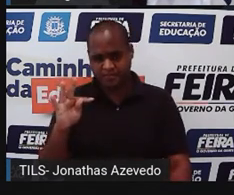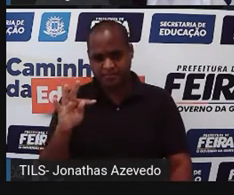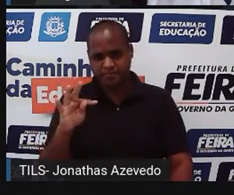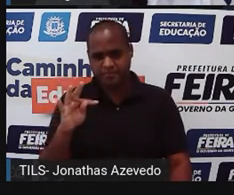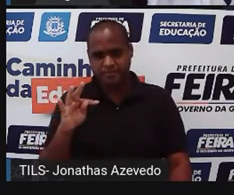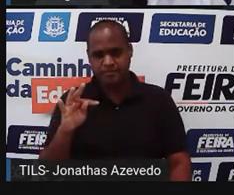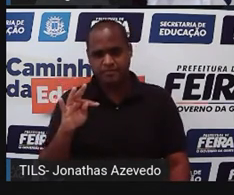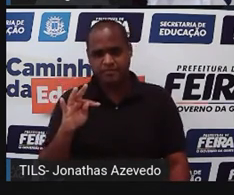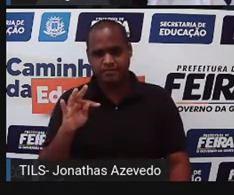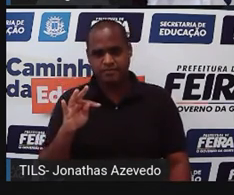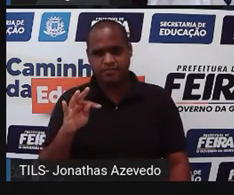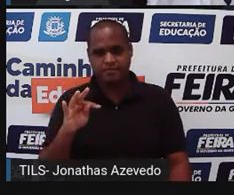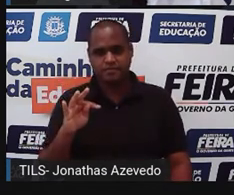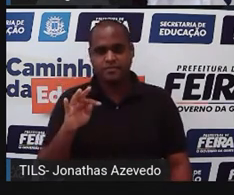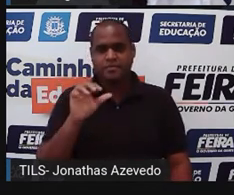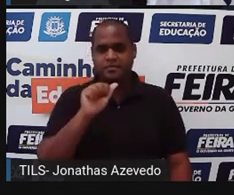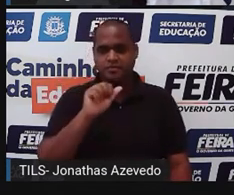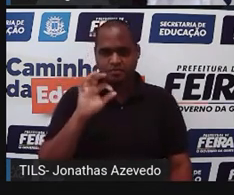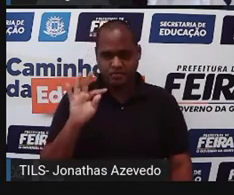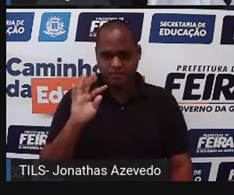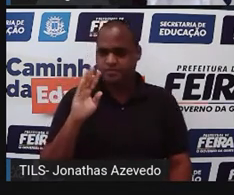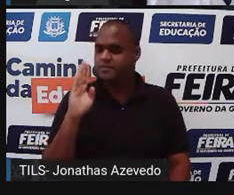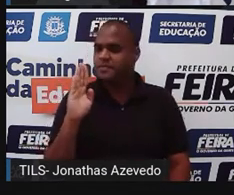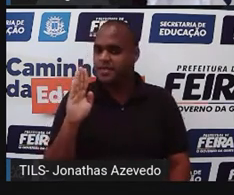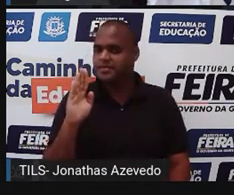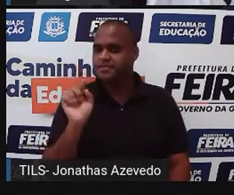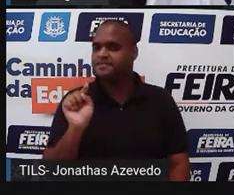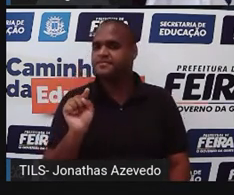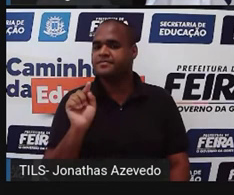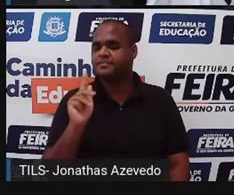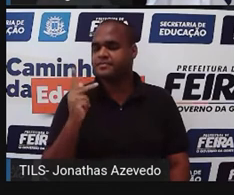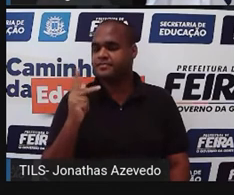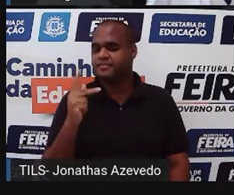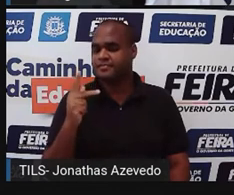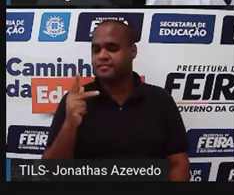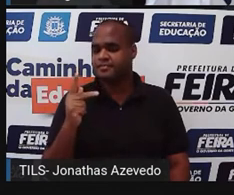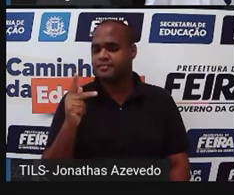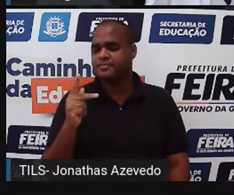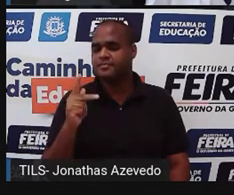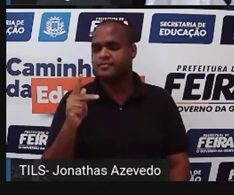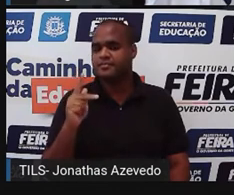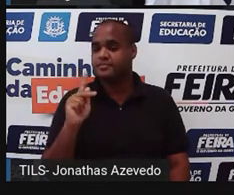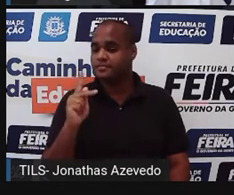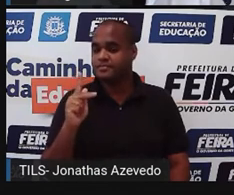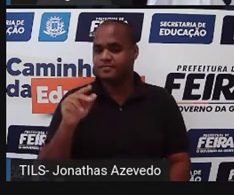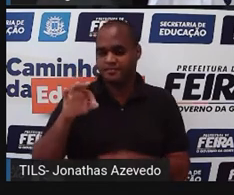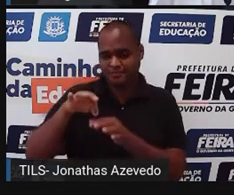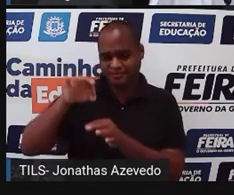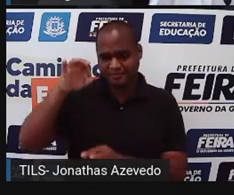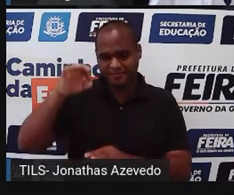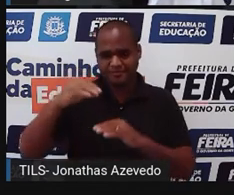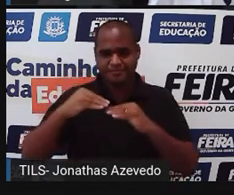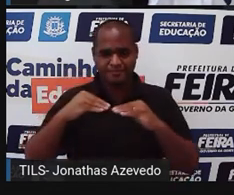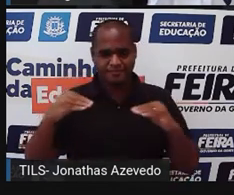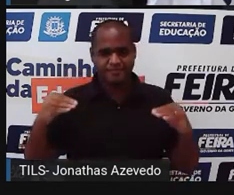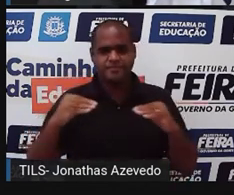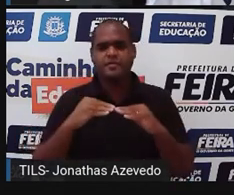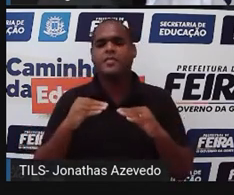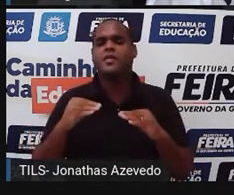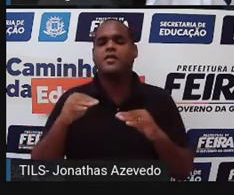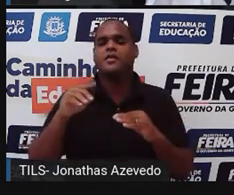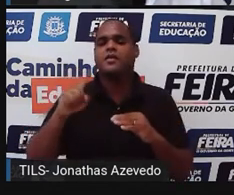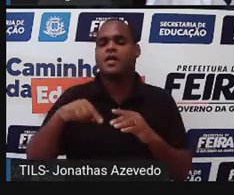área do triângulo é a base ou comprimento vezes altura Depois dessa